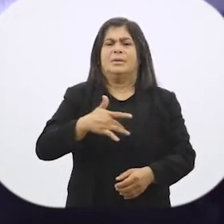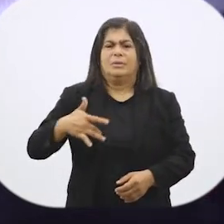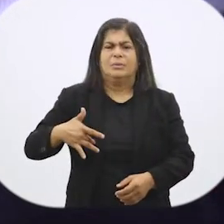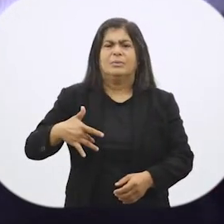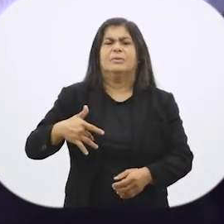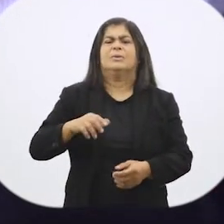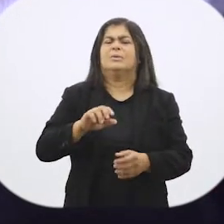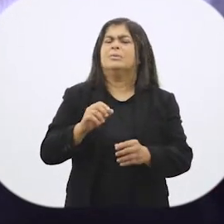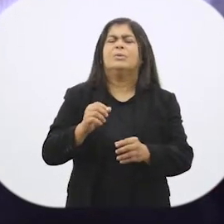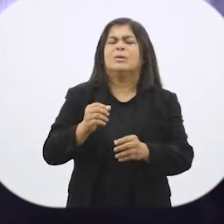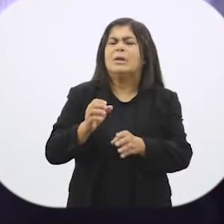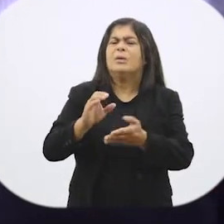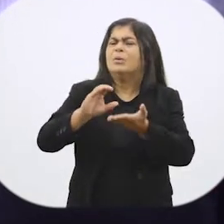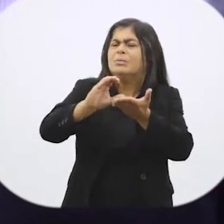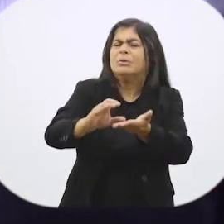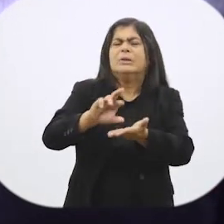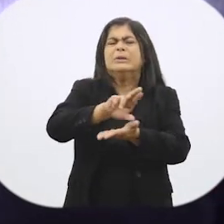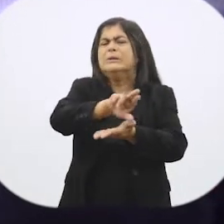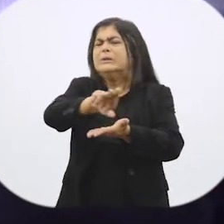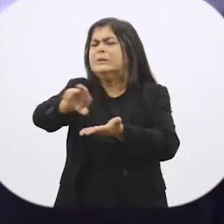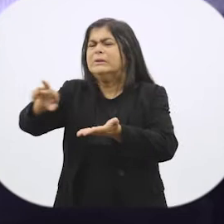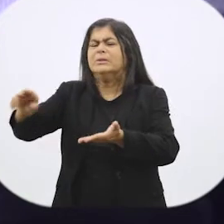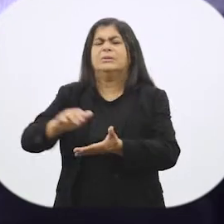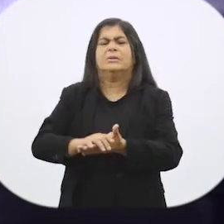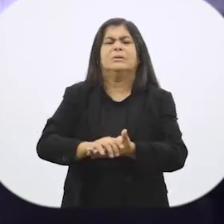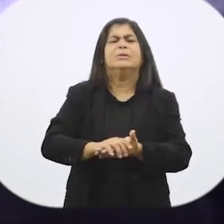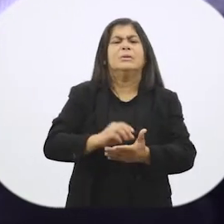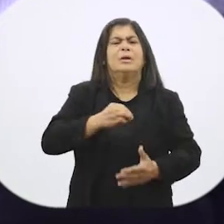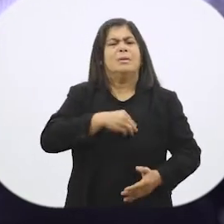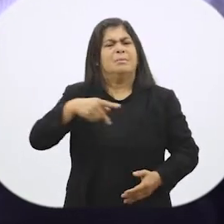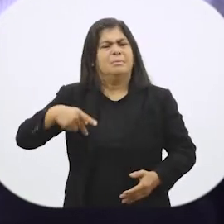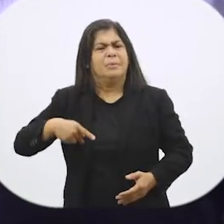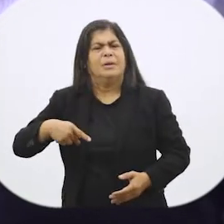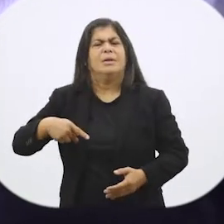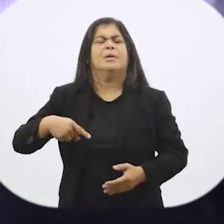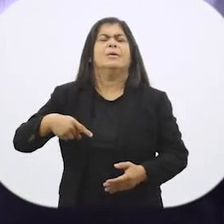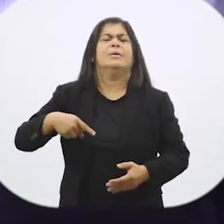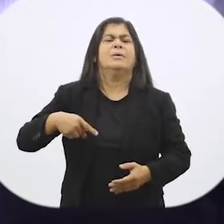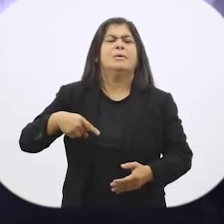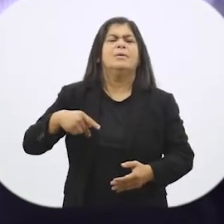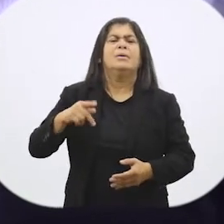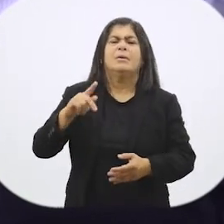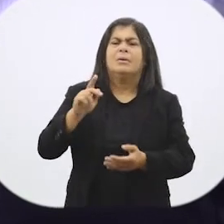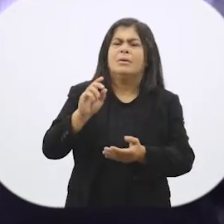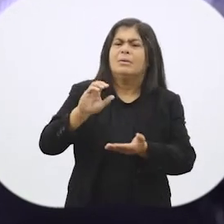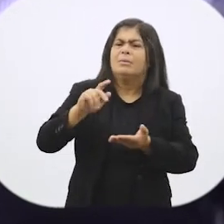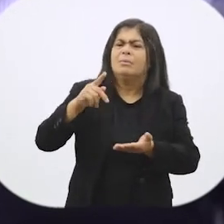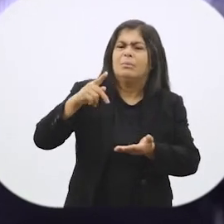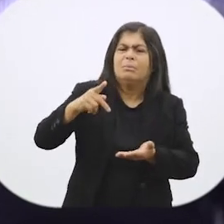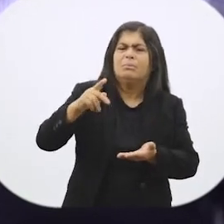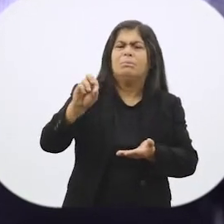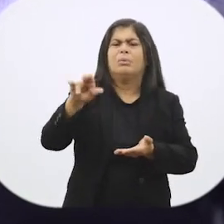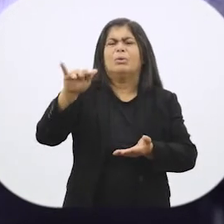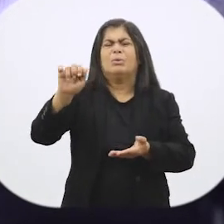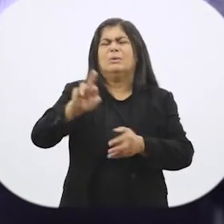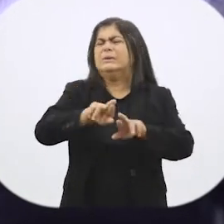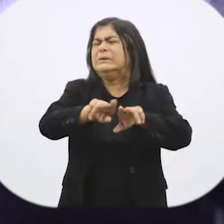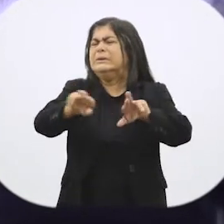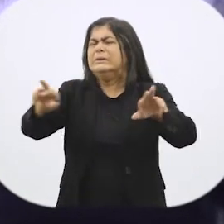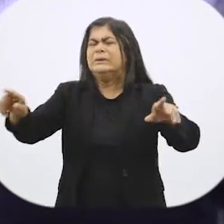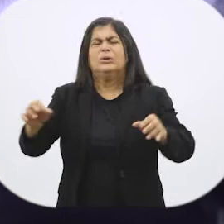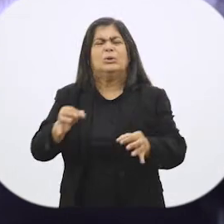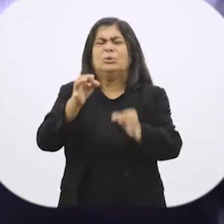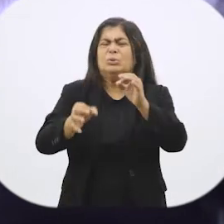Procon, todos os promotores do Patrimônio Público, a Promotoria da Violência Doméstica, do Sistema Prisional, todos os